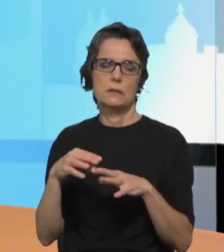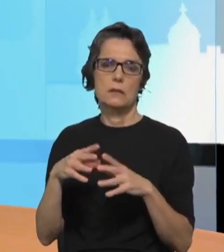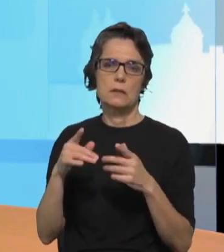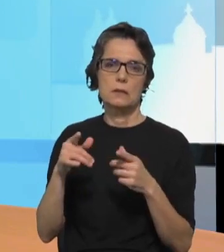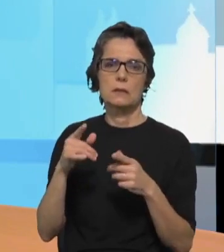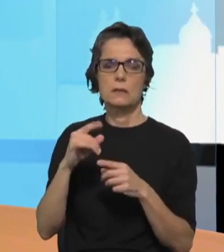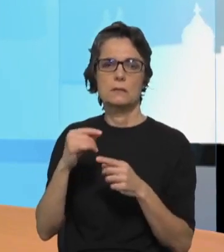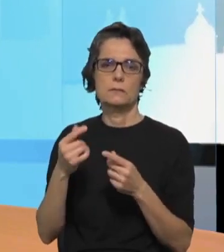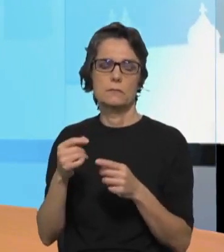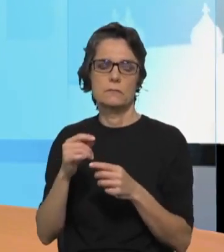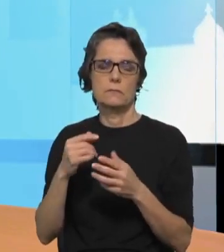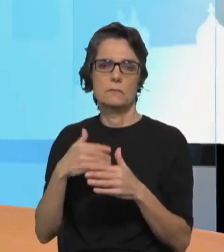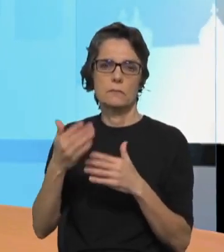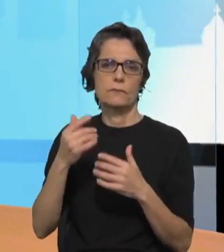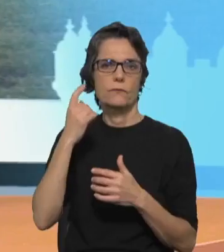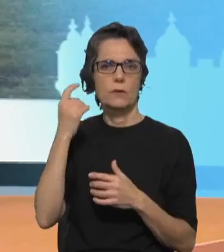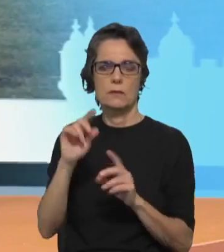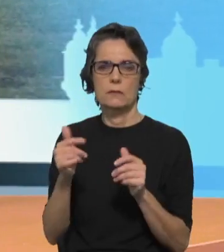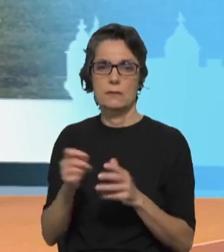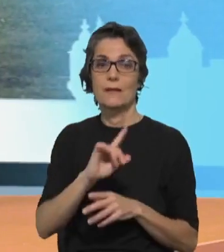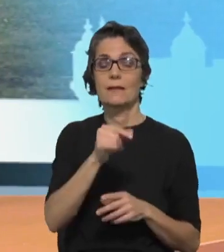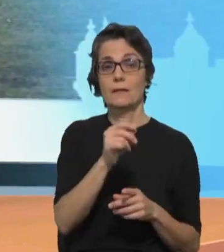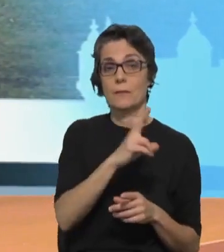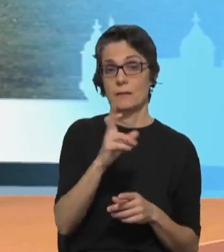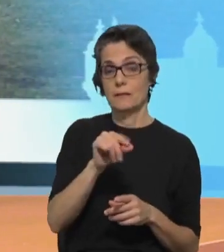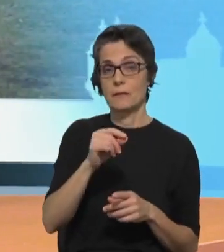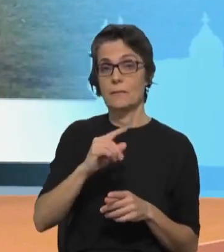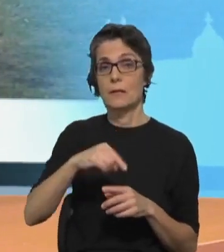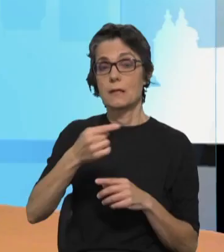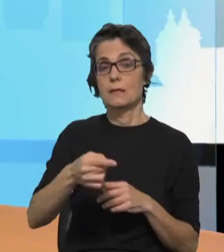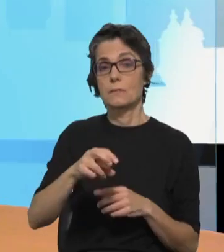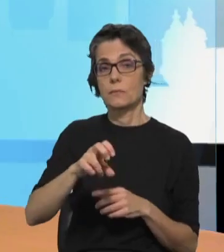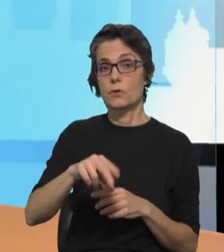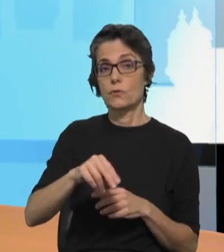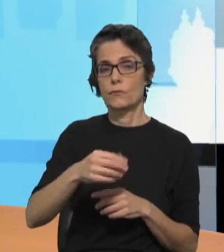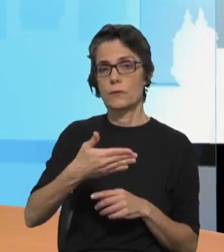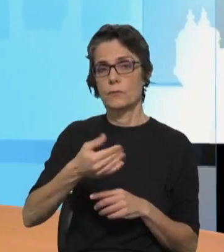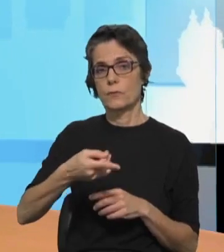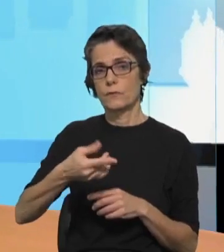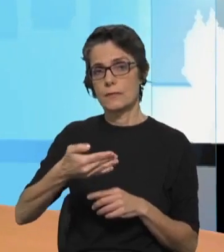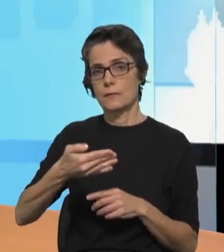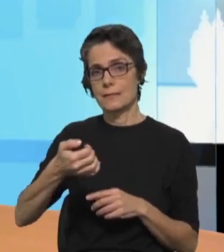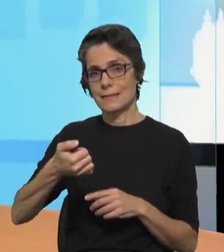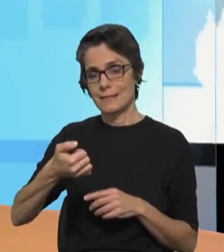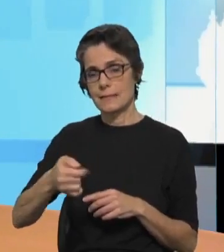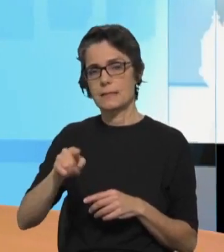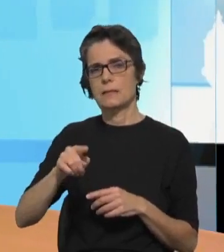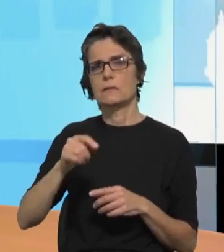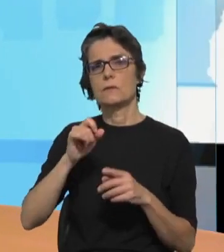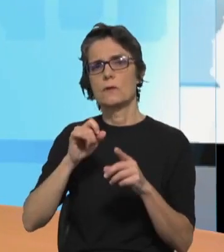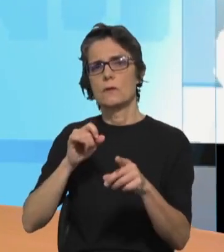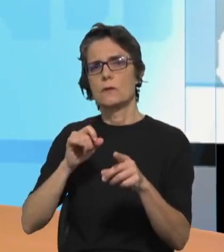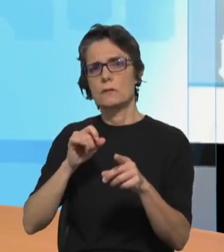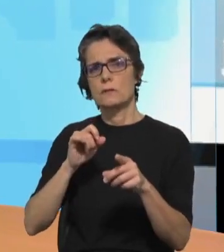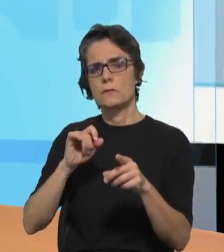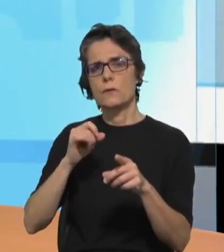fundamental pós-novembro de 1975, até para acompanhar, serenar informar aquilo que era a